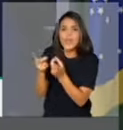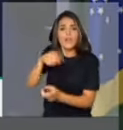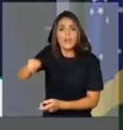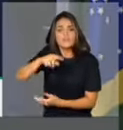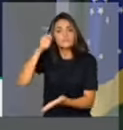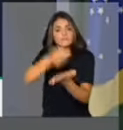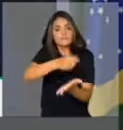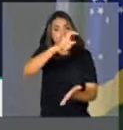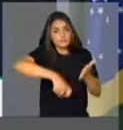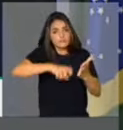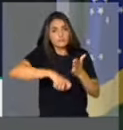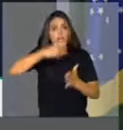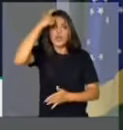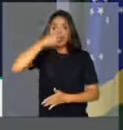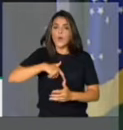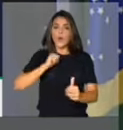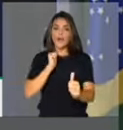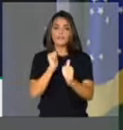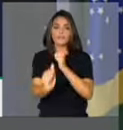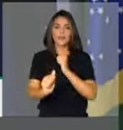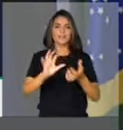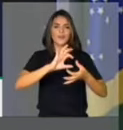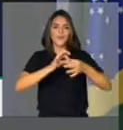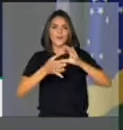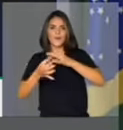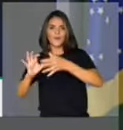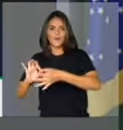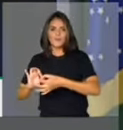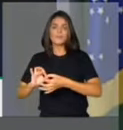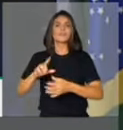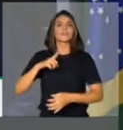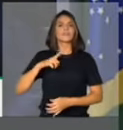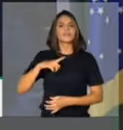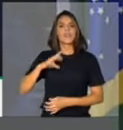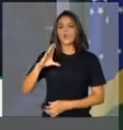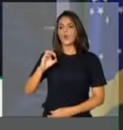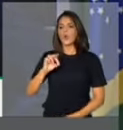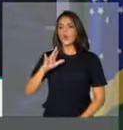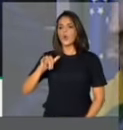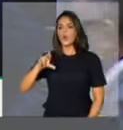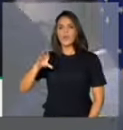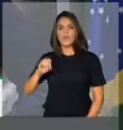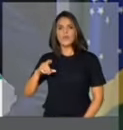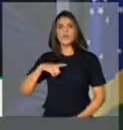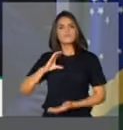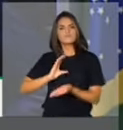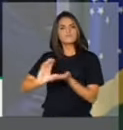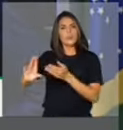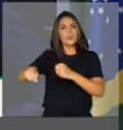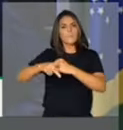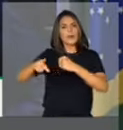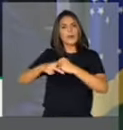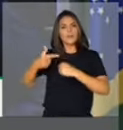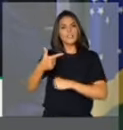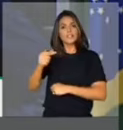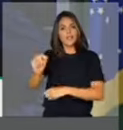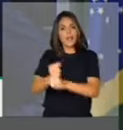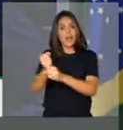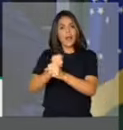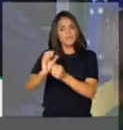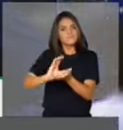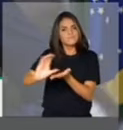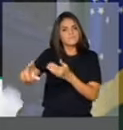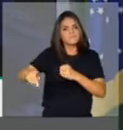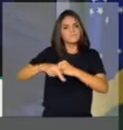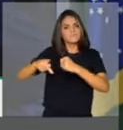que fui atleta olímpico e fui patrocinado pelos Correios, o Correios patrocinou a Confederação Brasileira de Esportes Aquáticos durante 27 anos, hoje